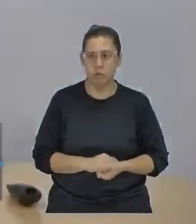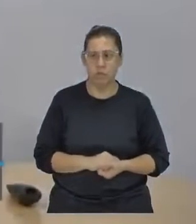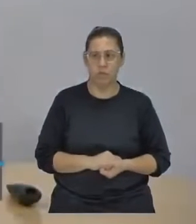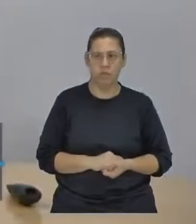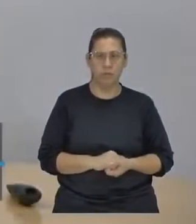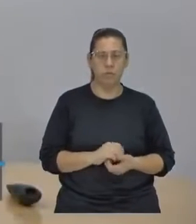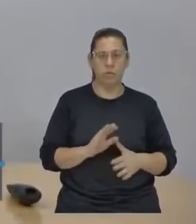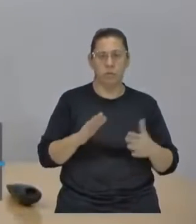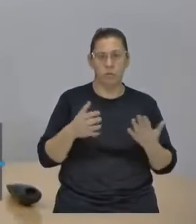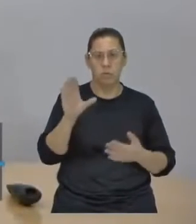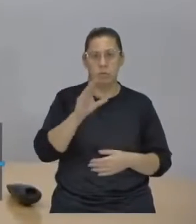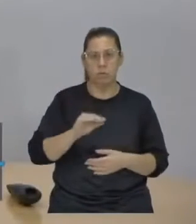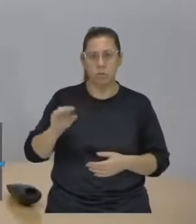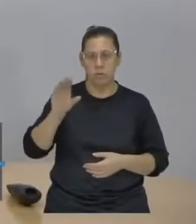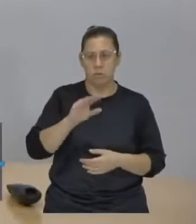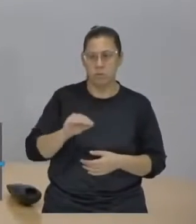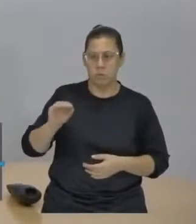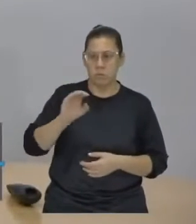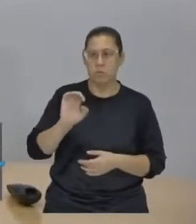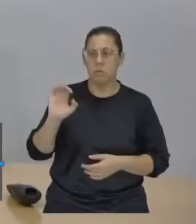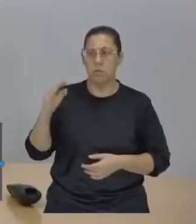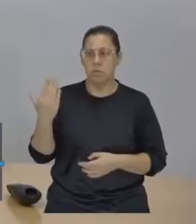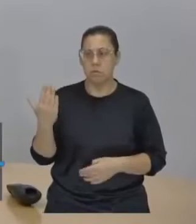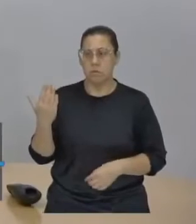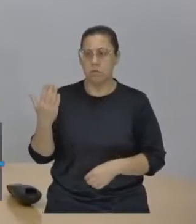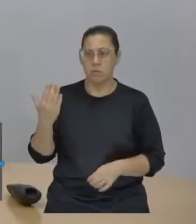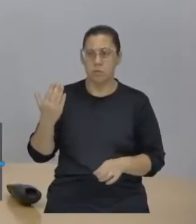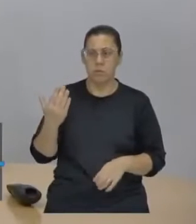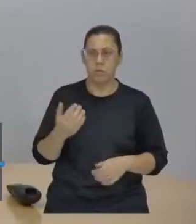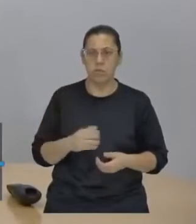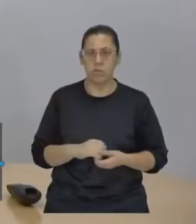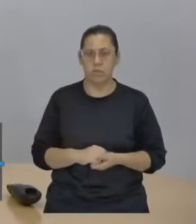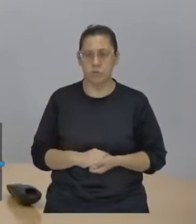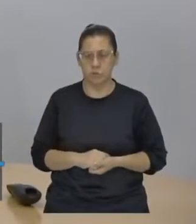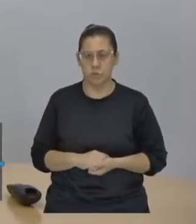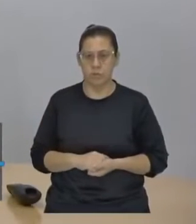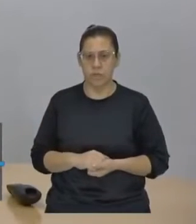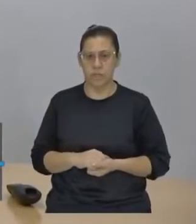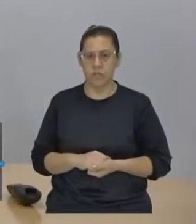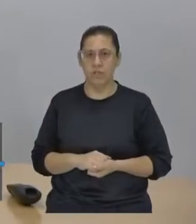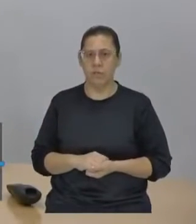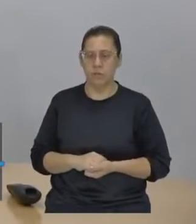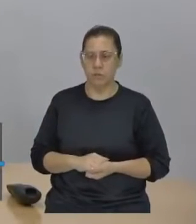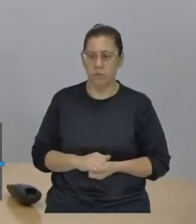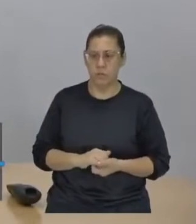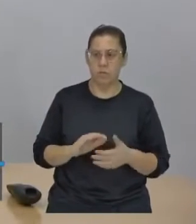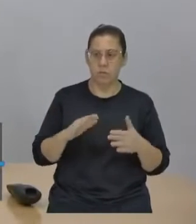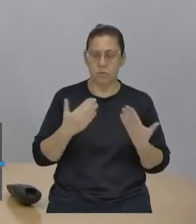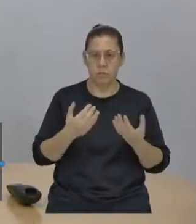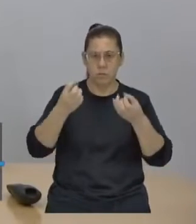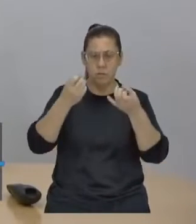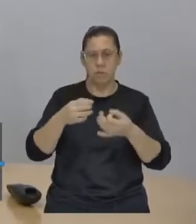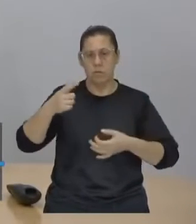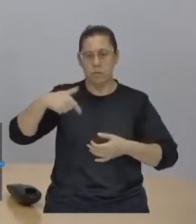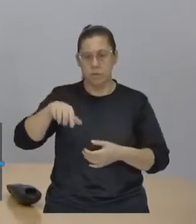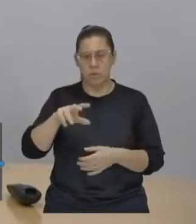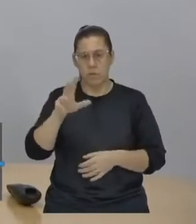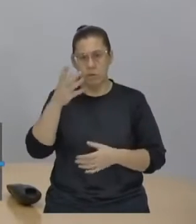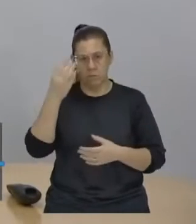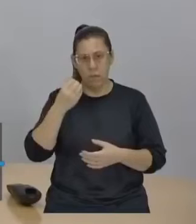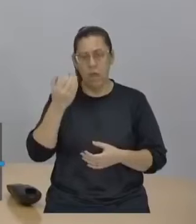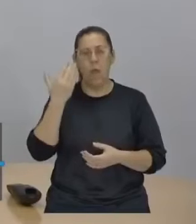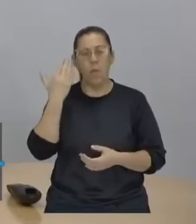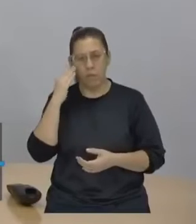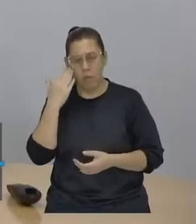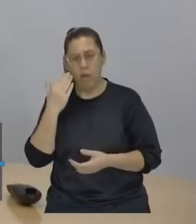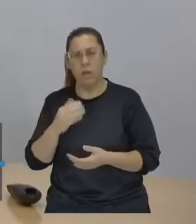falou. Na oralidade aconteceria assim, né, Elaine? Seria muito fácil isso acontecer. Eu entendi o que você falou. E não eu